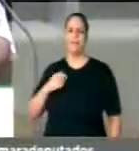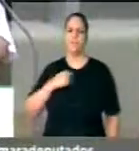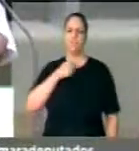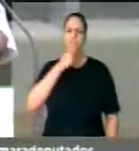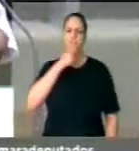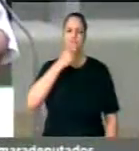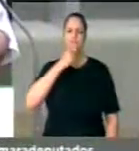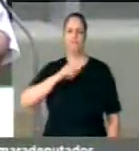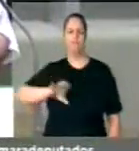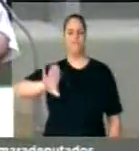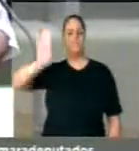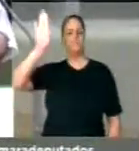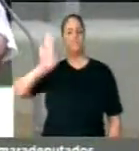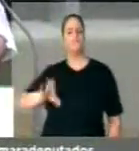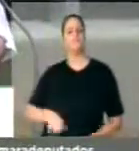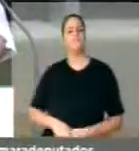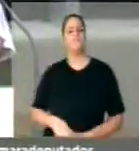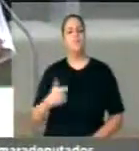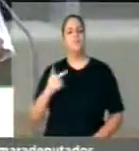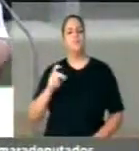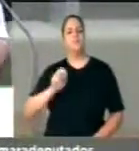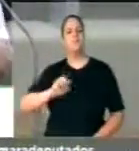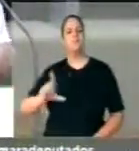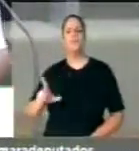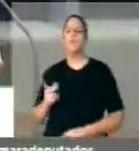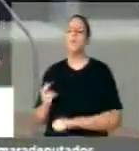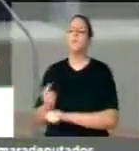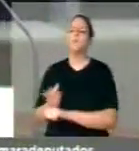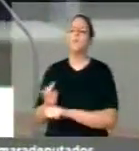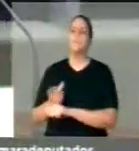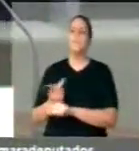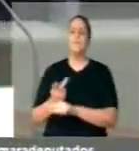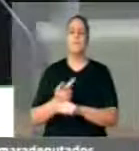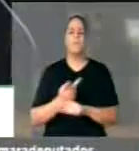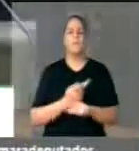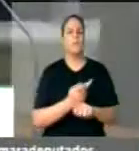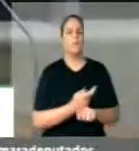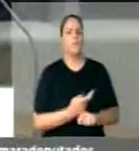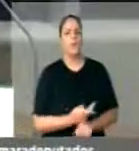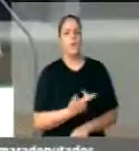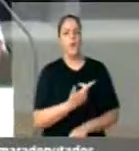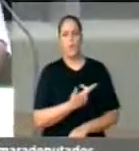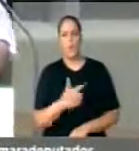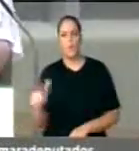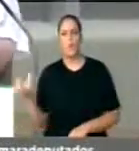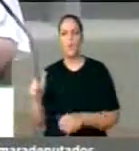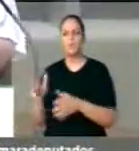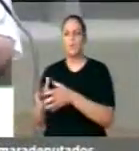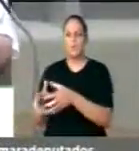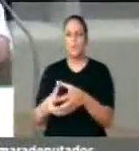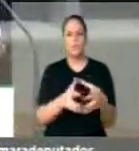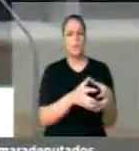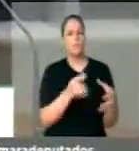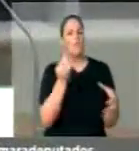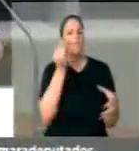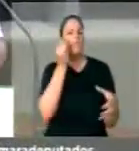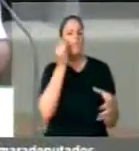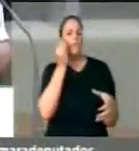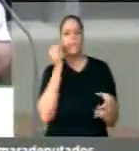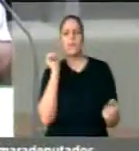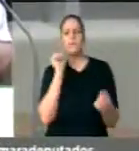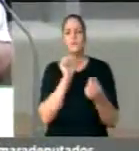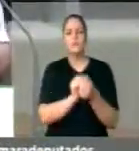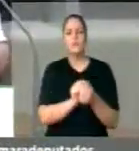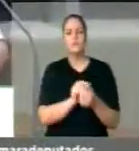o PSOL procurou outros partidos na tentativa de construir uma candidatura